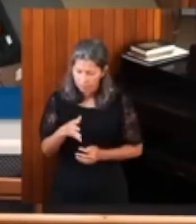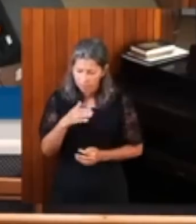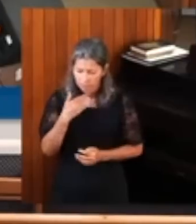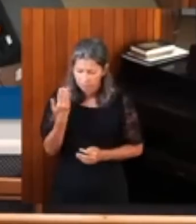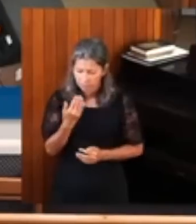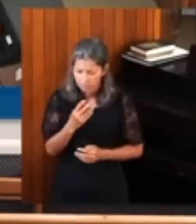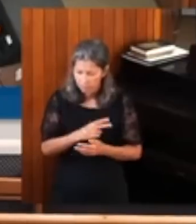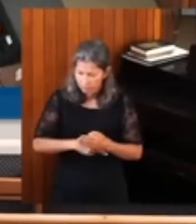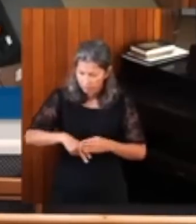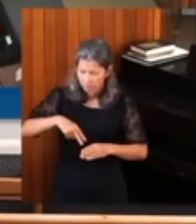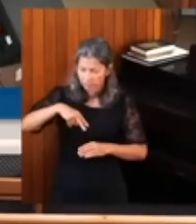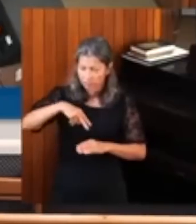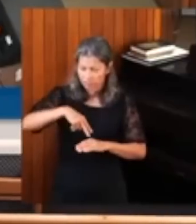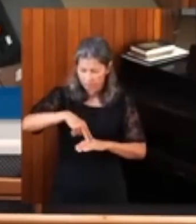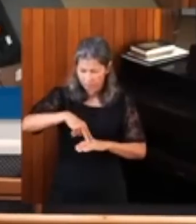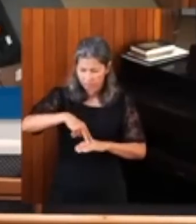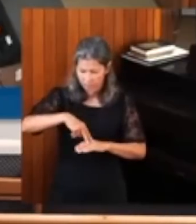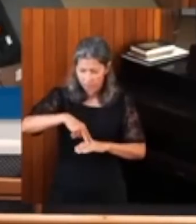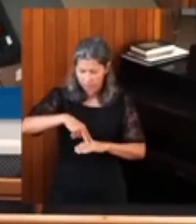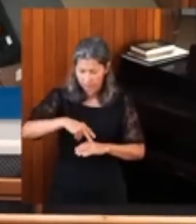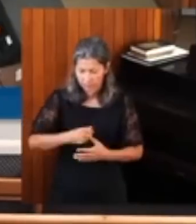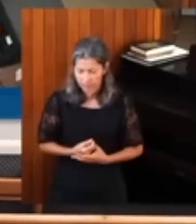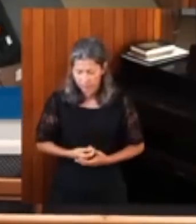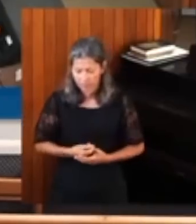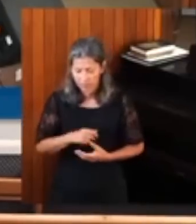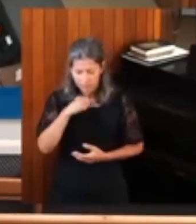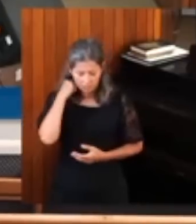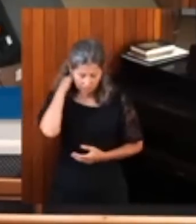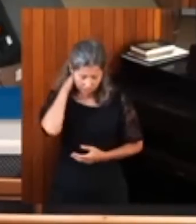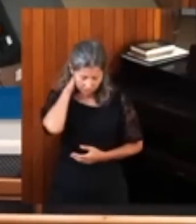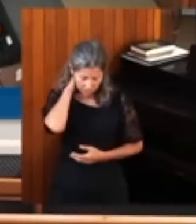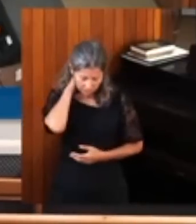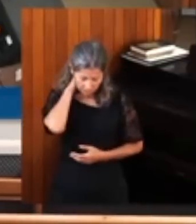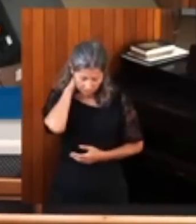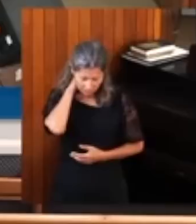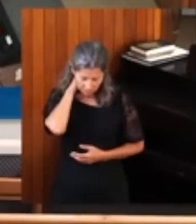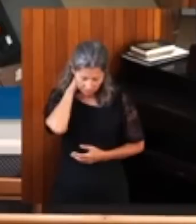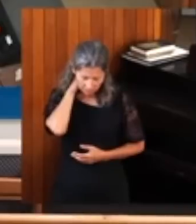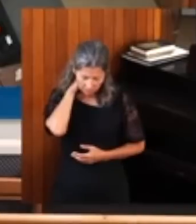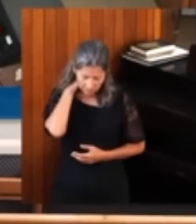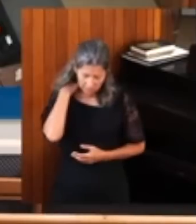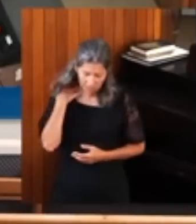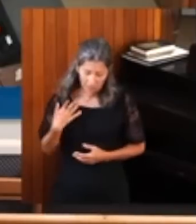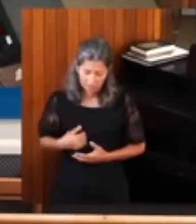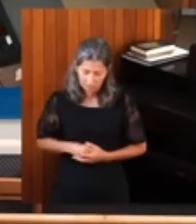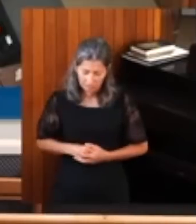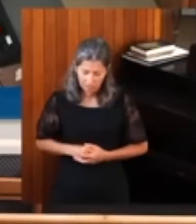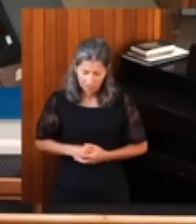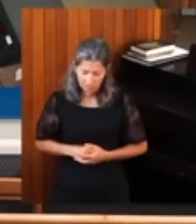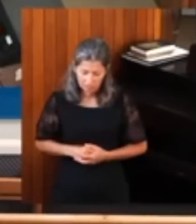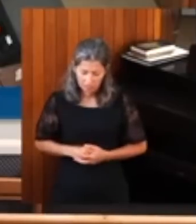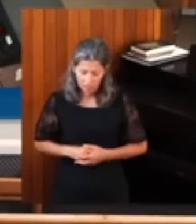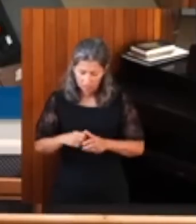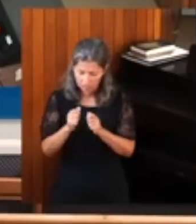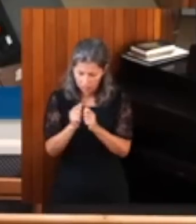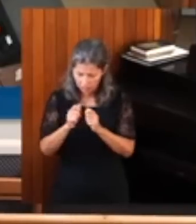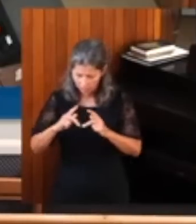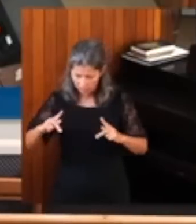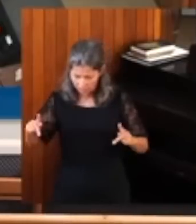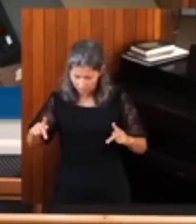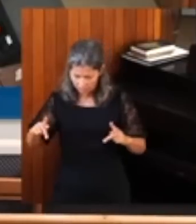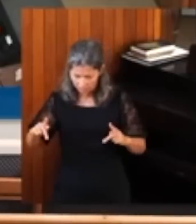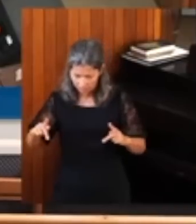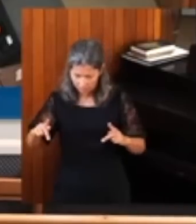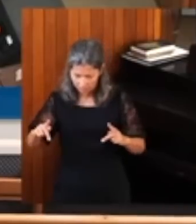o Apocalipse, você acaba tendo que estudar a Bíblia toda. Porque, como eu disse agora há pouco, o Apocalipse é o livro mais hebraico da